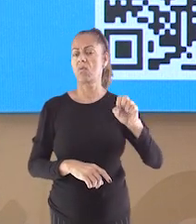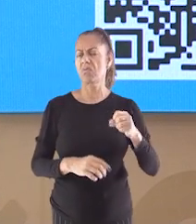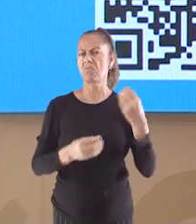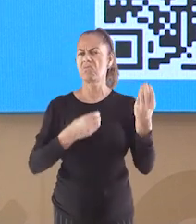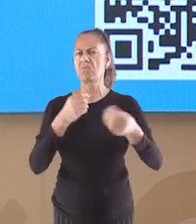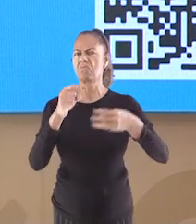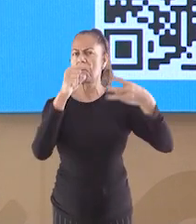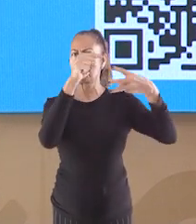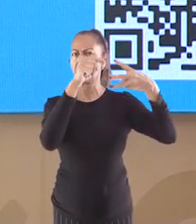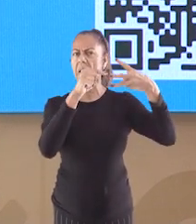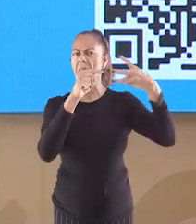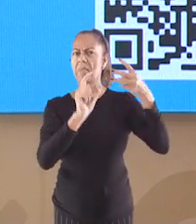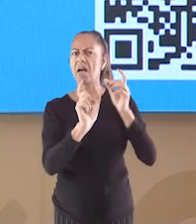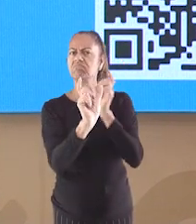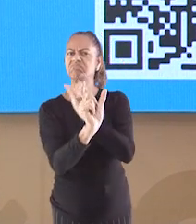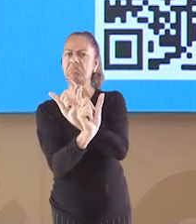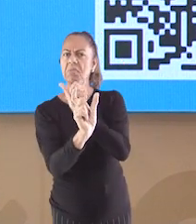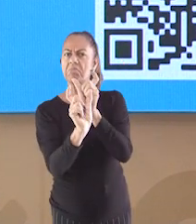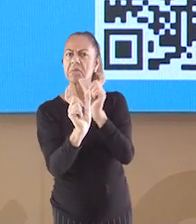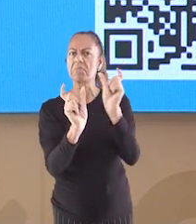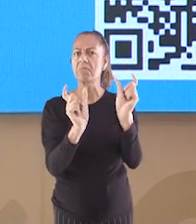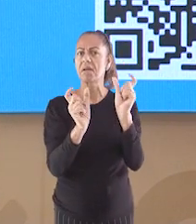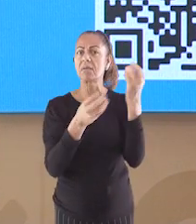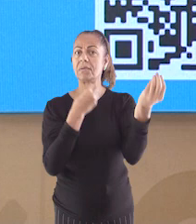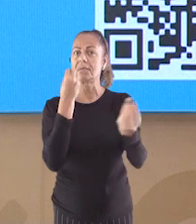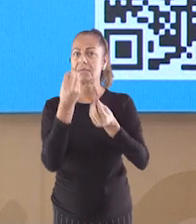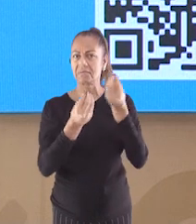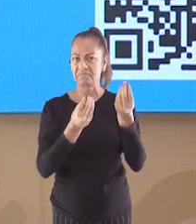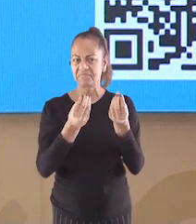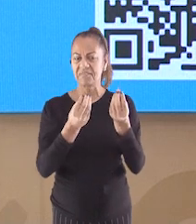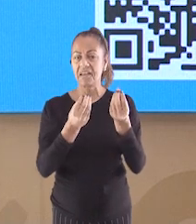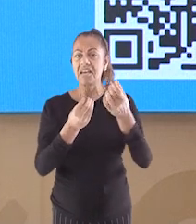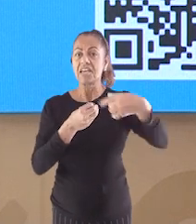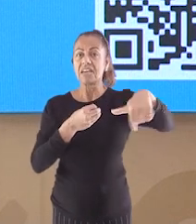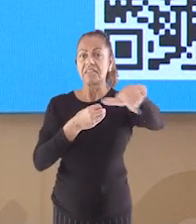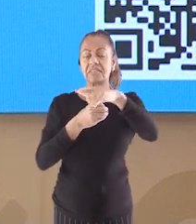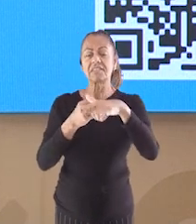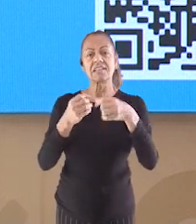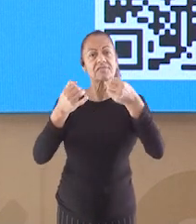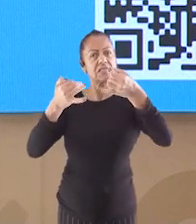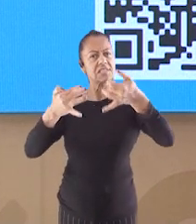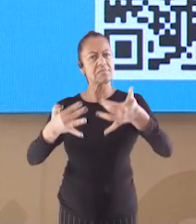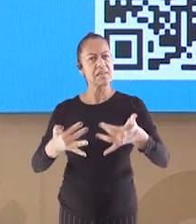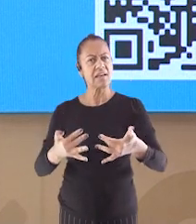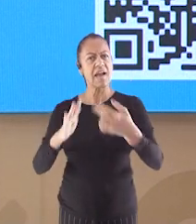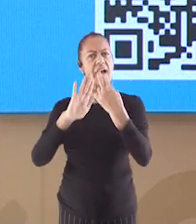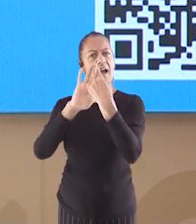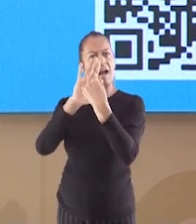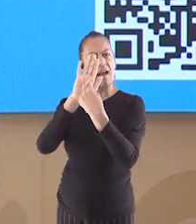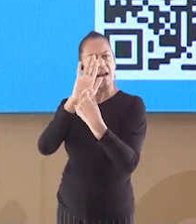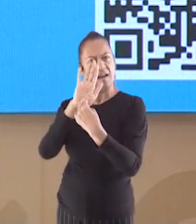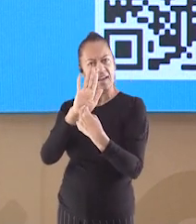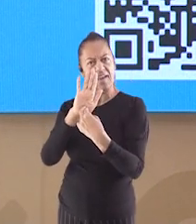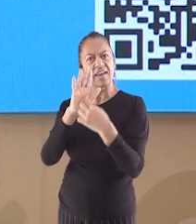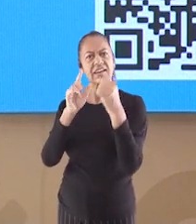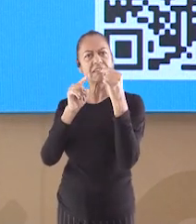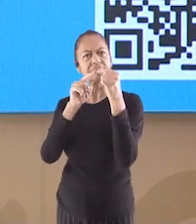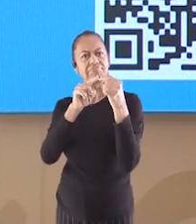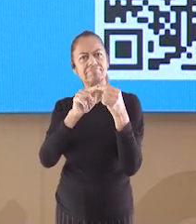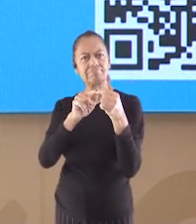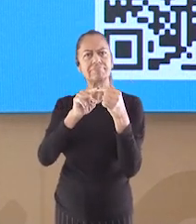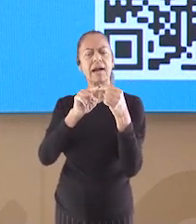desse pronome. É uma próclise, é uma mesóclise ou uma ênclise? E vocês vão justificar o seu uso. Em que